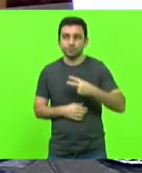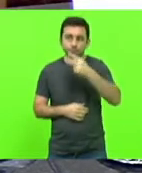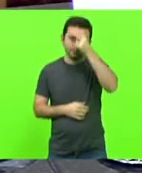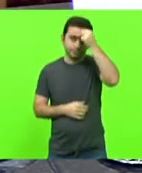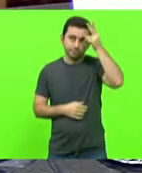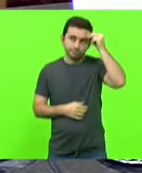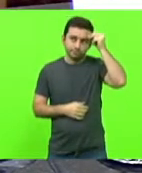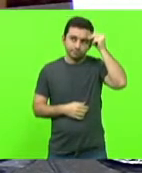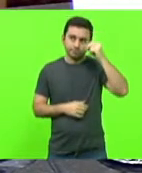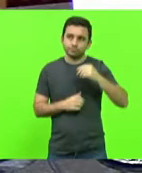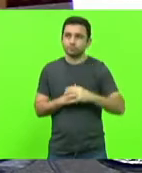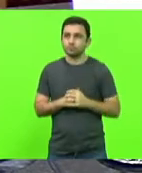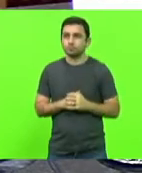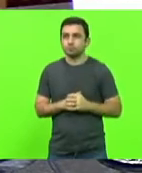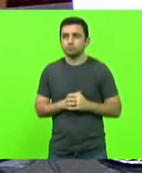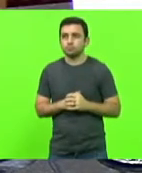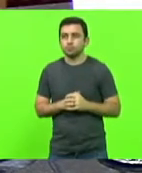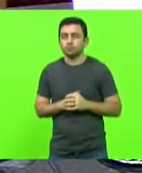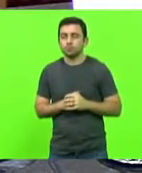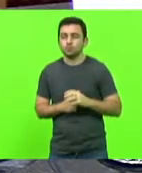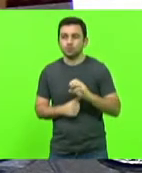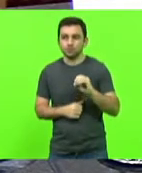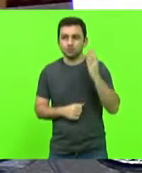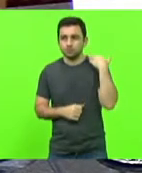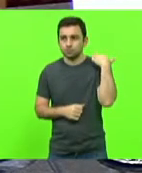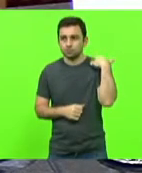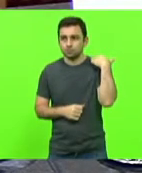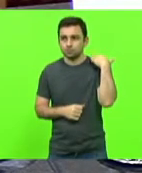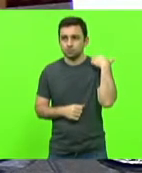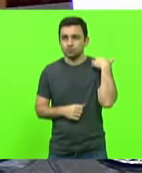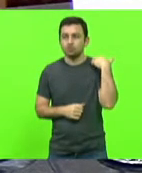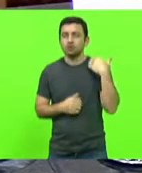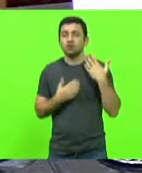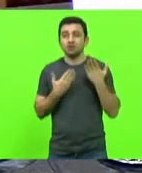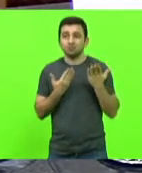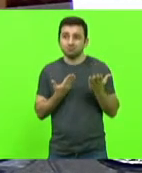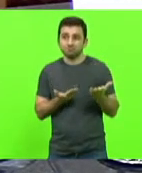O vice-prefeito de Otacílio Costa,